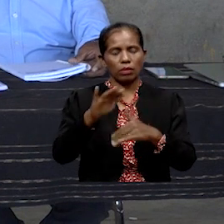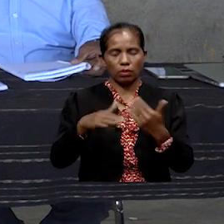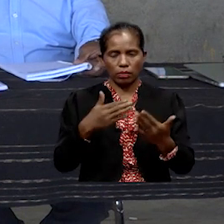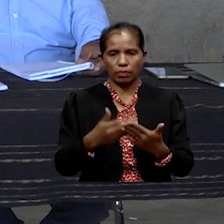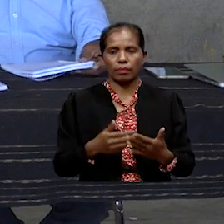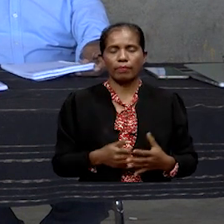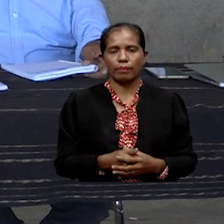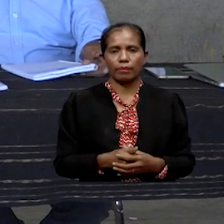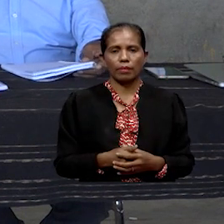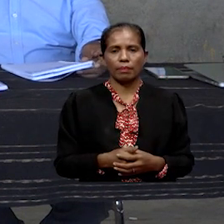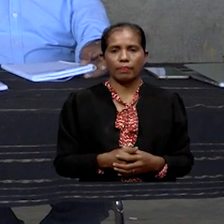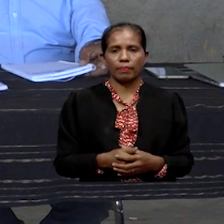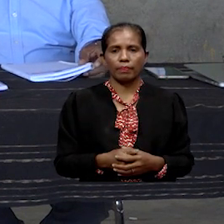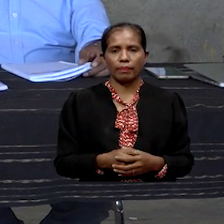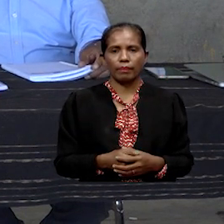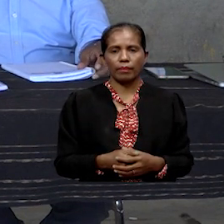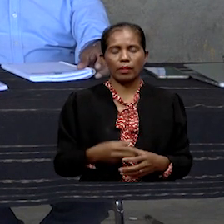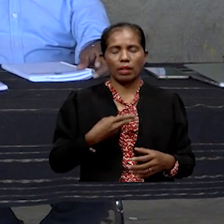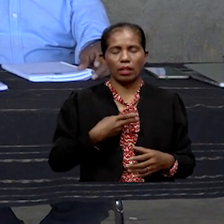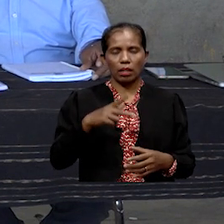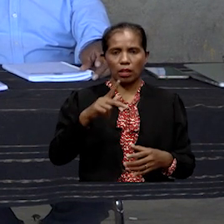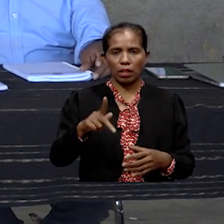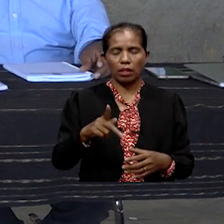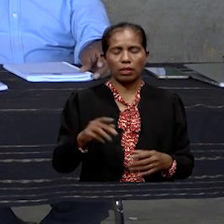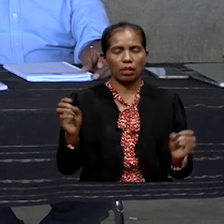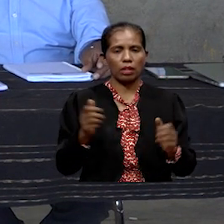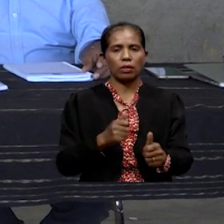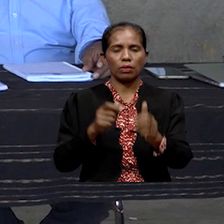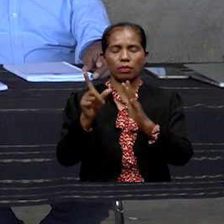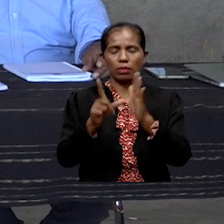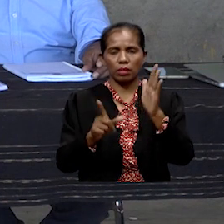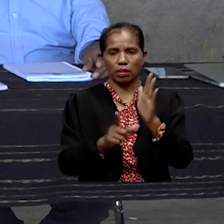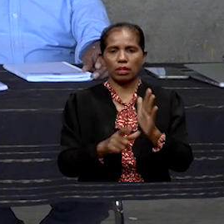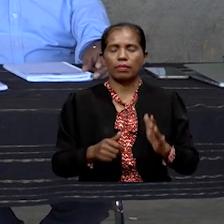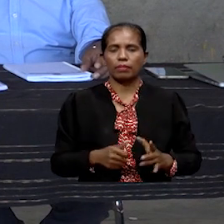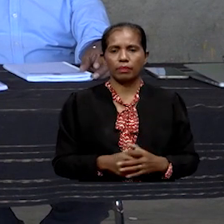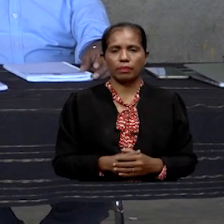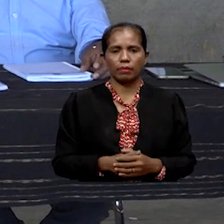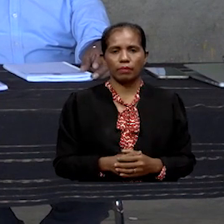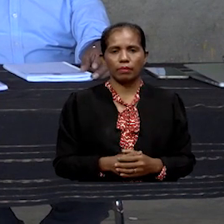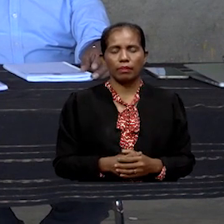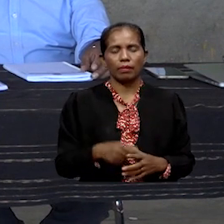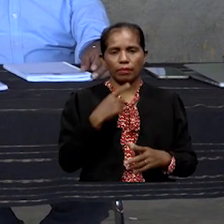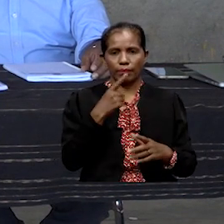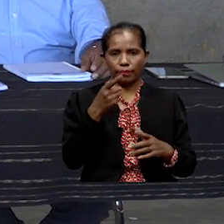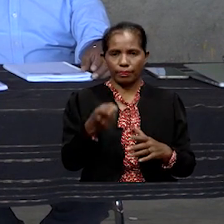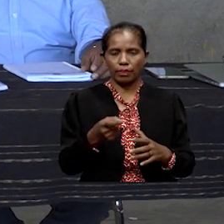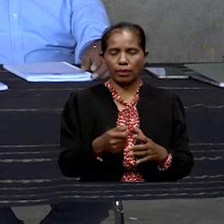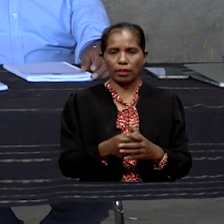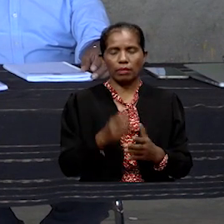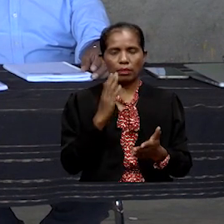halo que sirene voto. A halo que sirene lá durante o enema obriga. Aconselha.